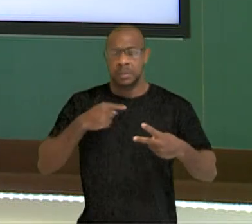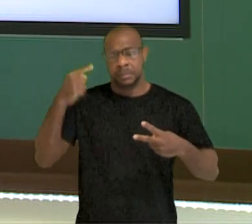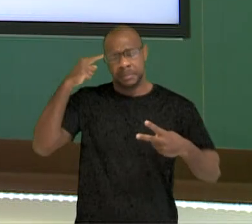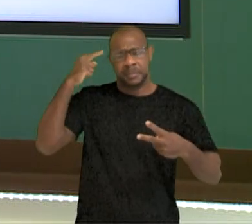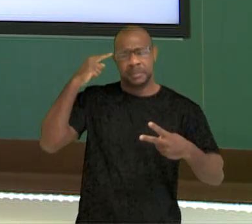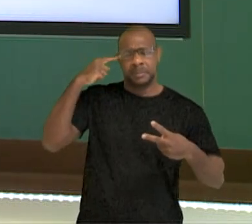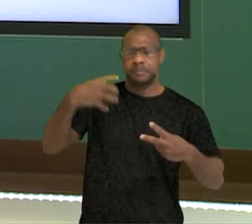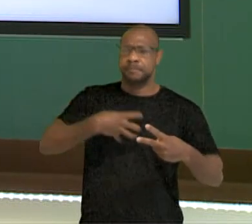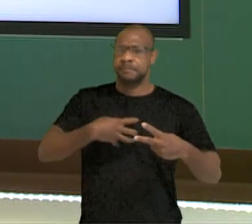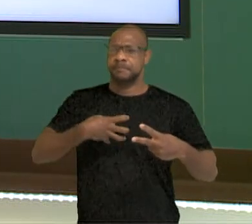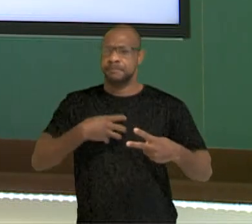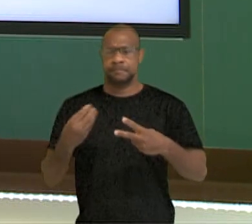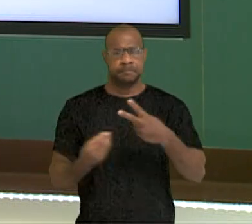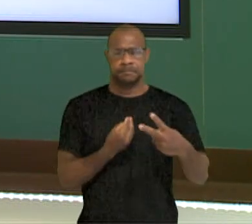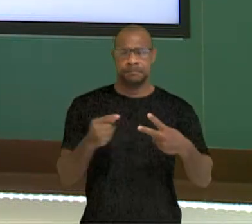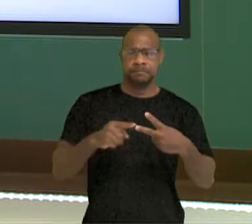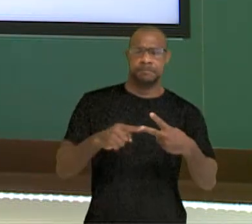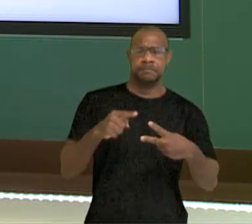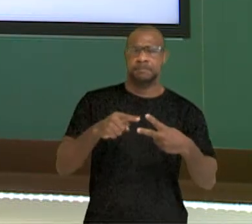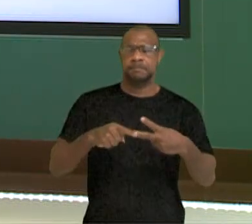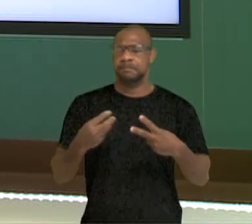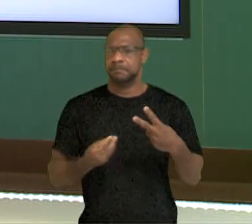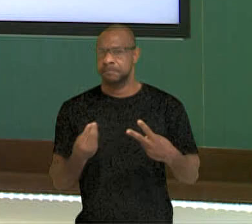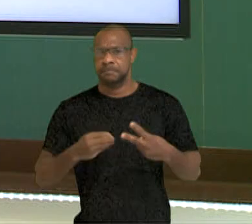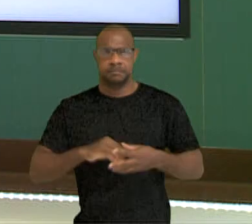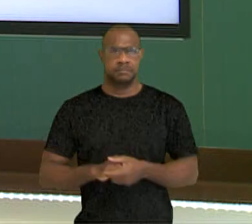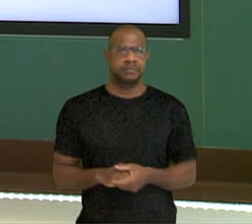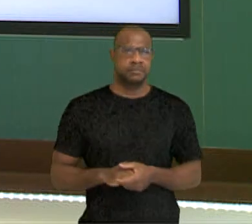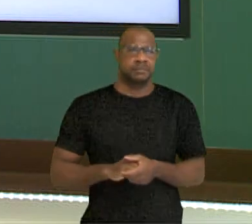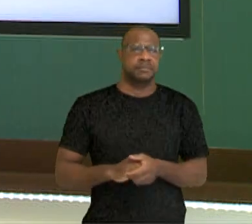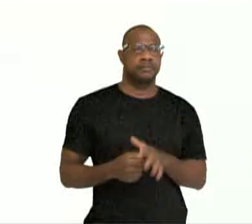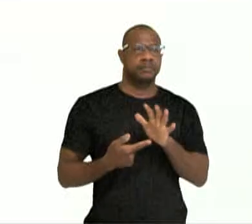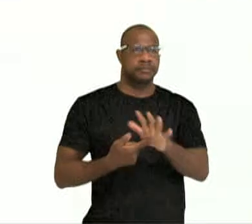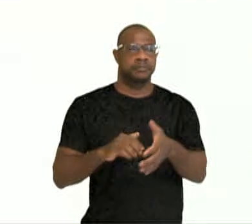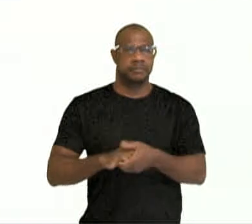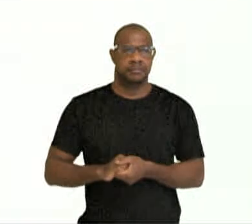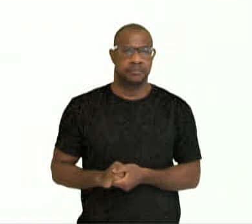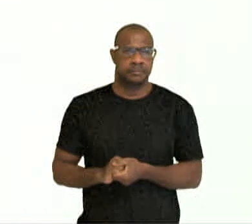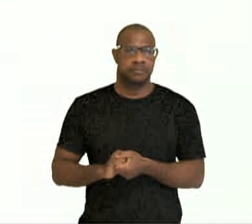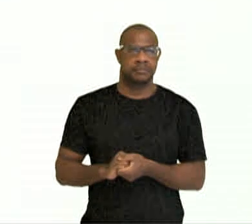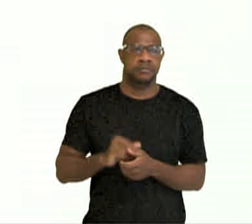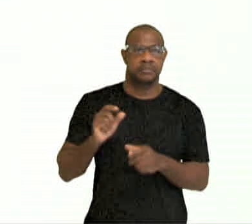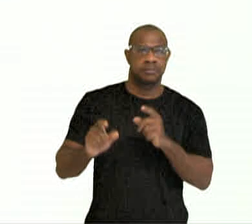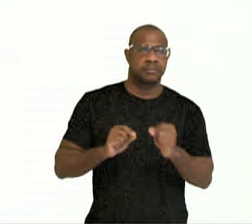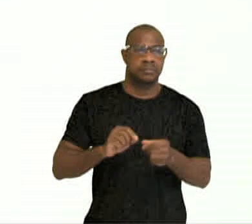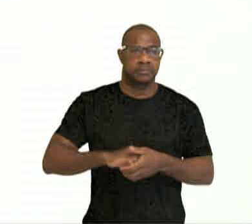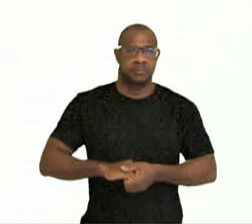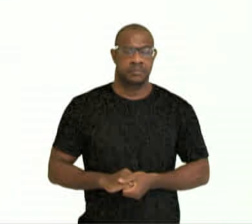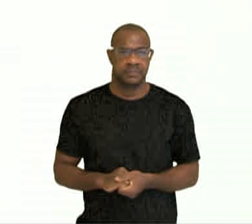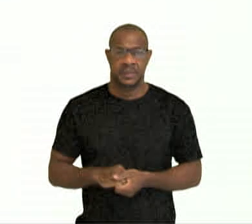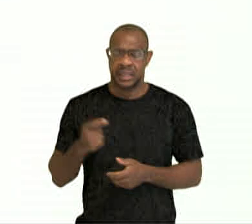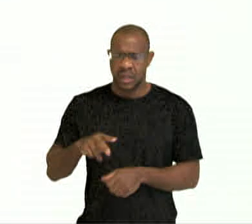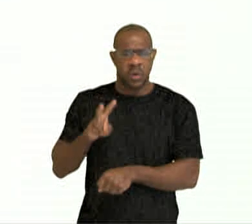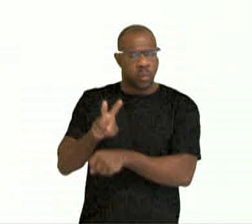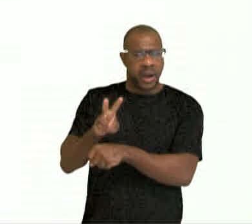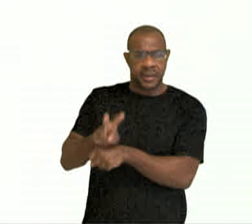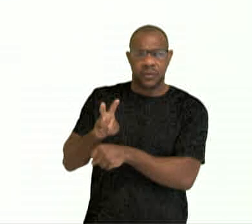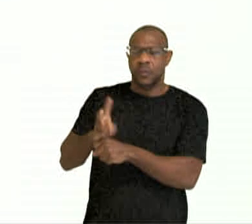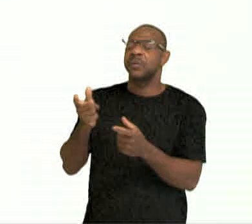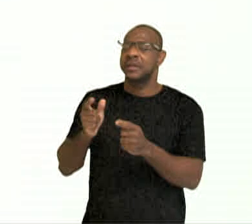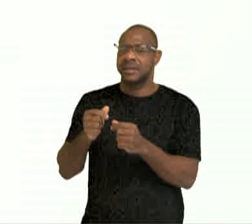e o sensacionismo, né? Então, vamos ao nosso gabarito, né? O eu lírico do texto se diz um guardador de